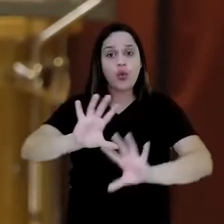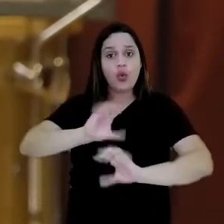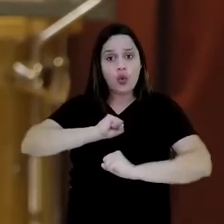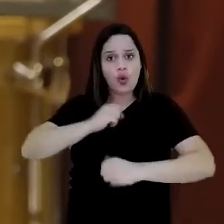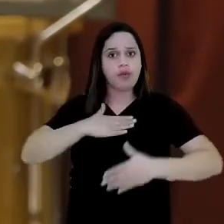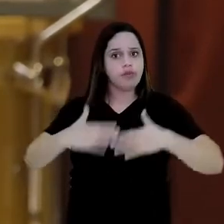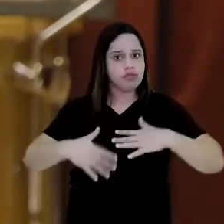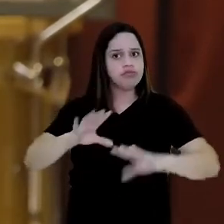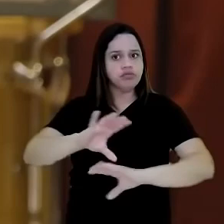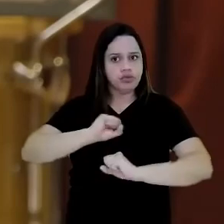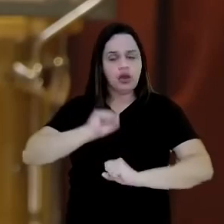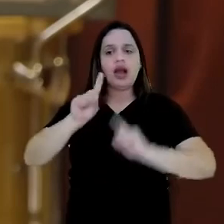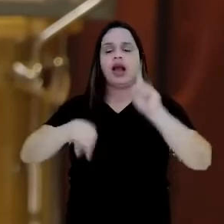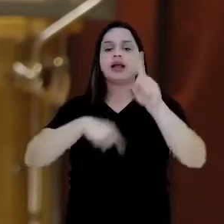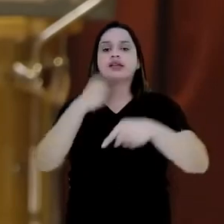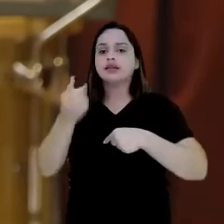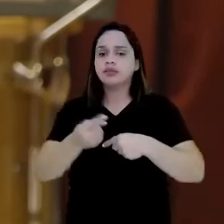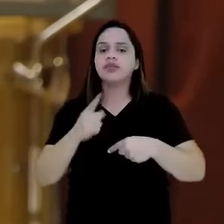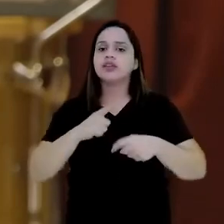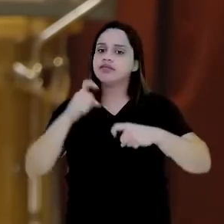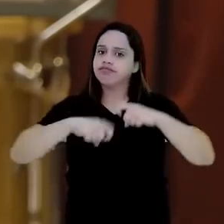filho com a pele absorve quando ela vai ter relação aquilo rompe sangue